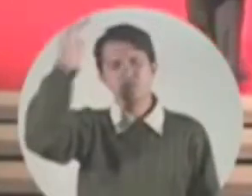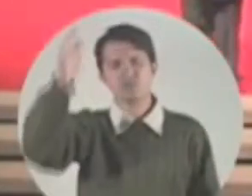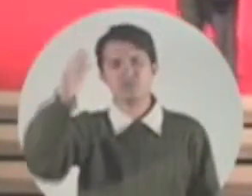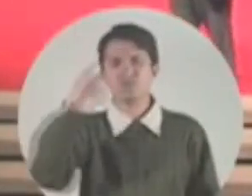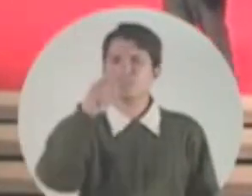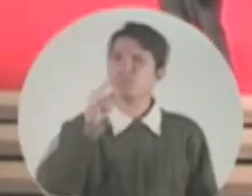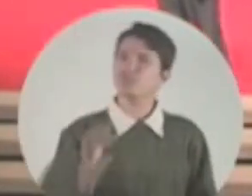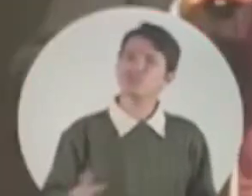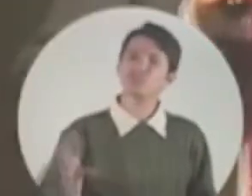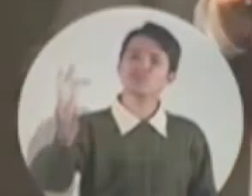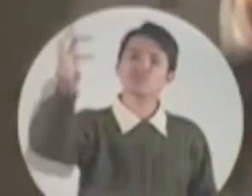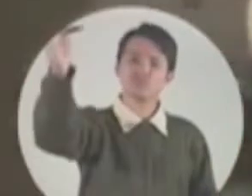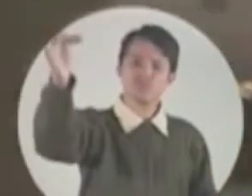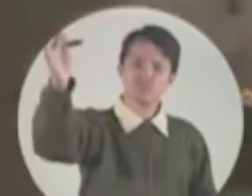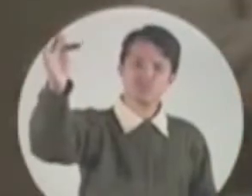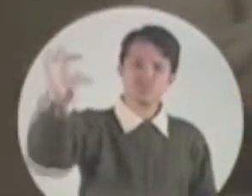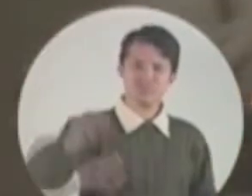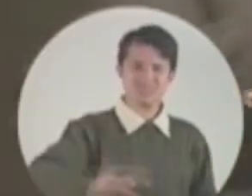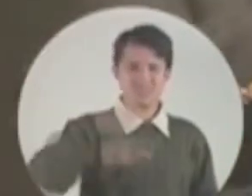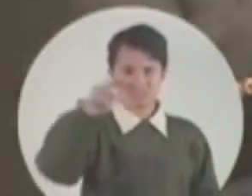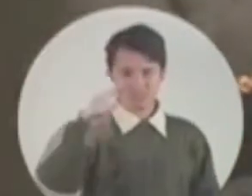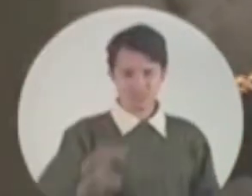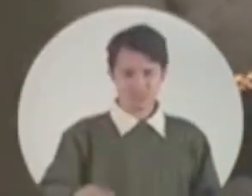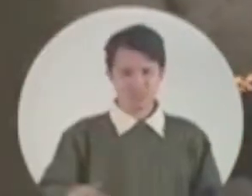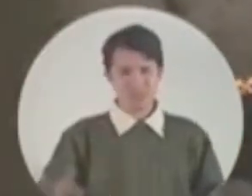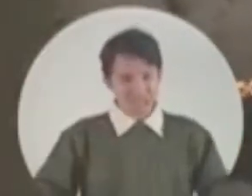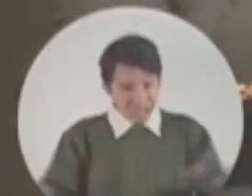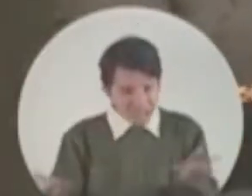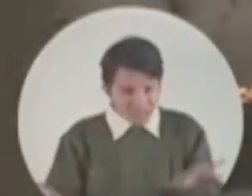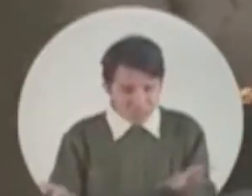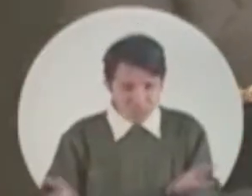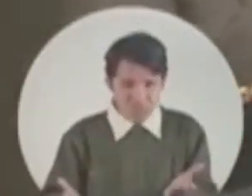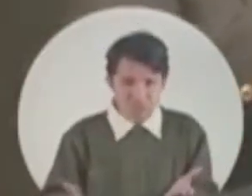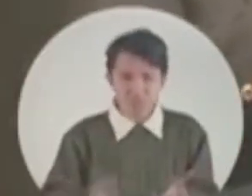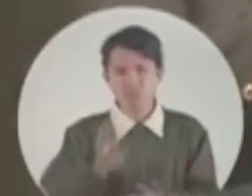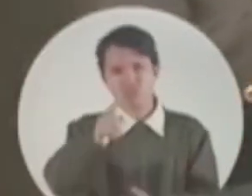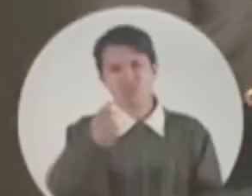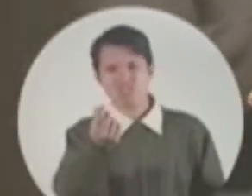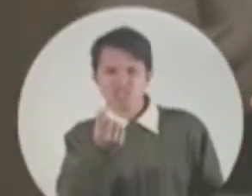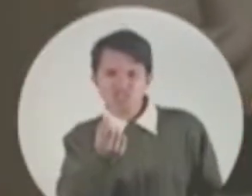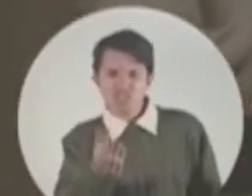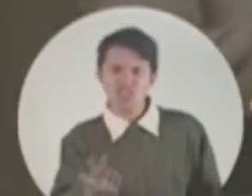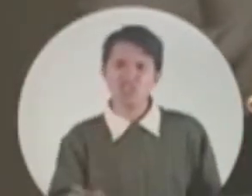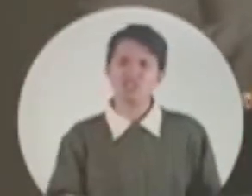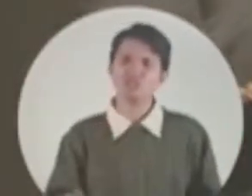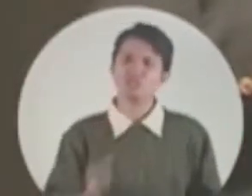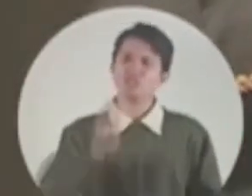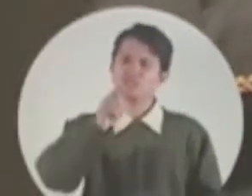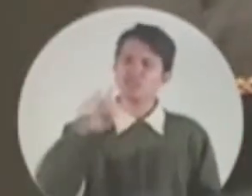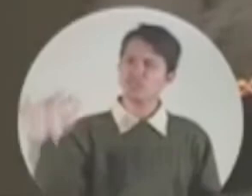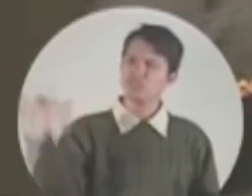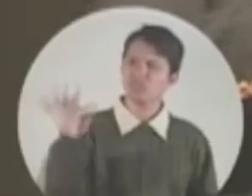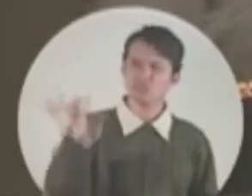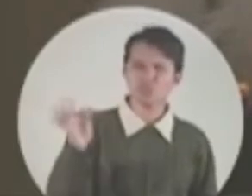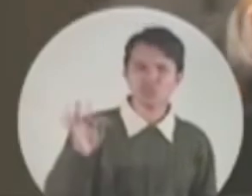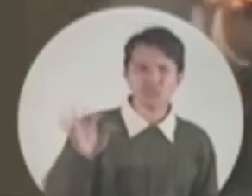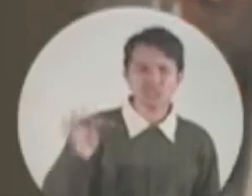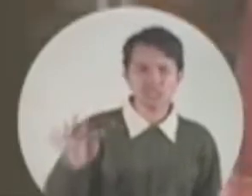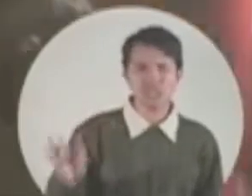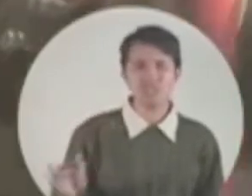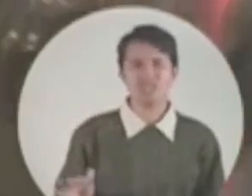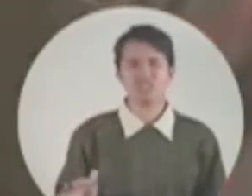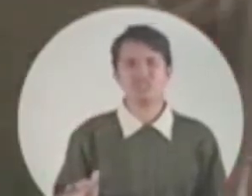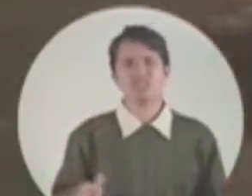coração inteiro, tua vida inteira, os teus sonhos, o teu futuro, o teu presente,